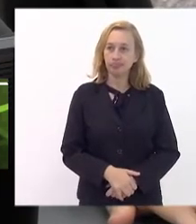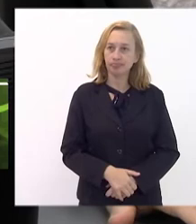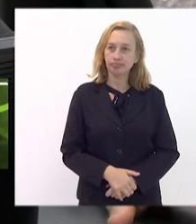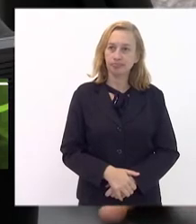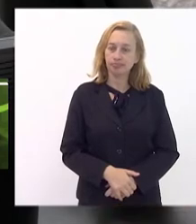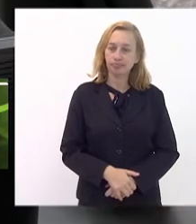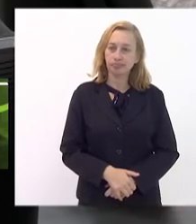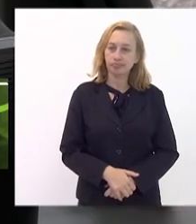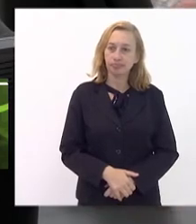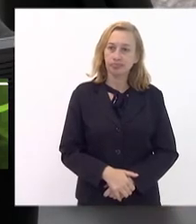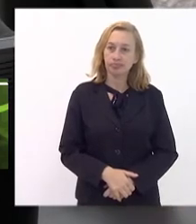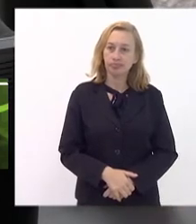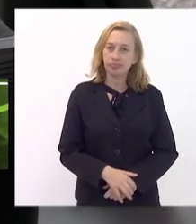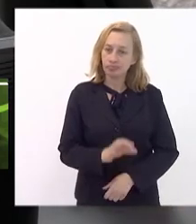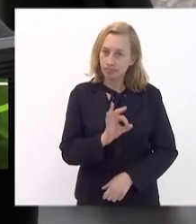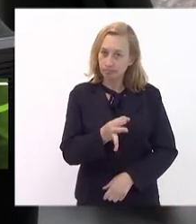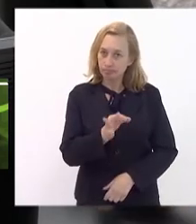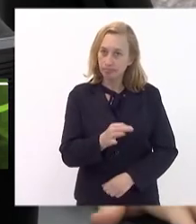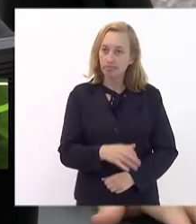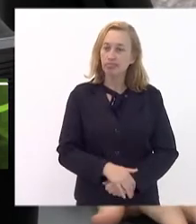né, você possivelmente,